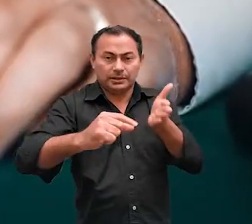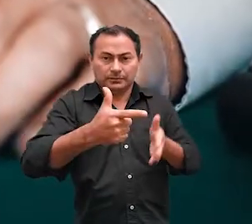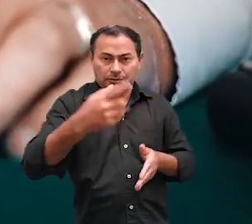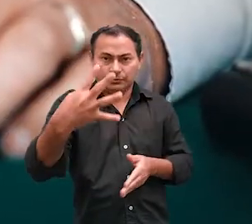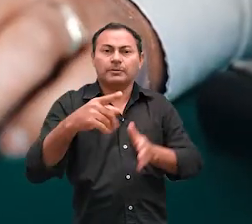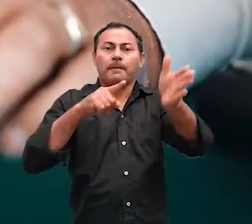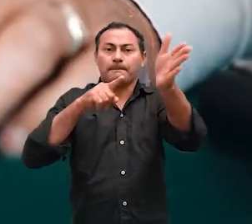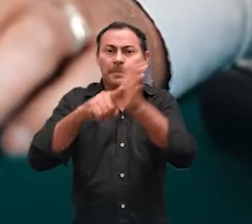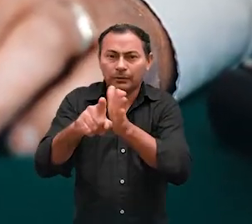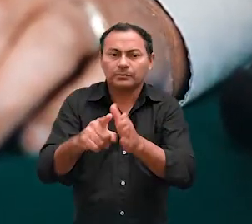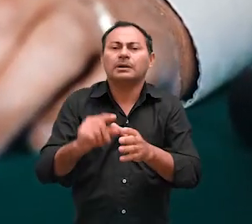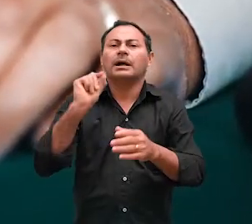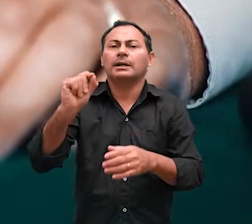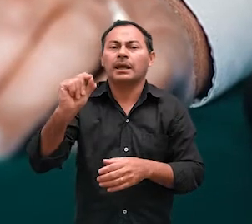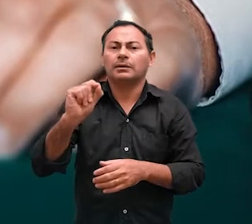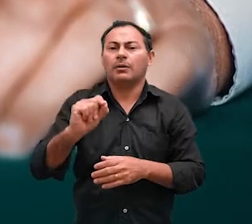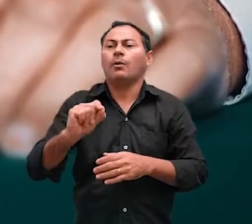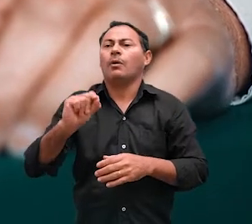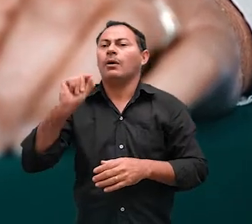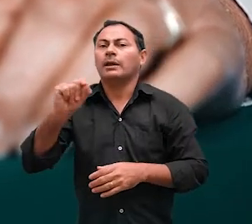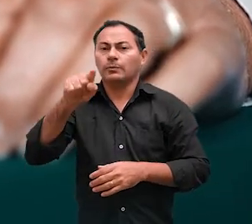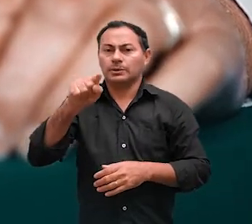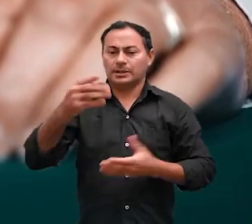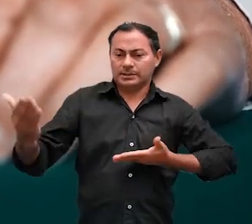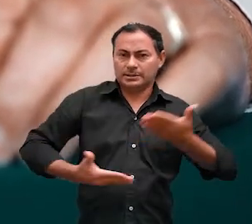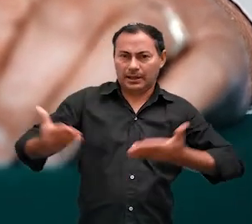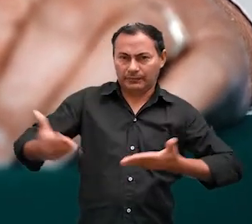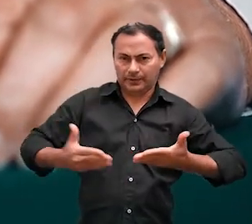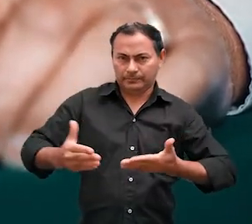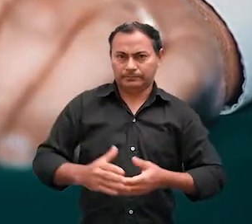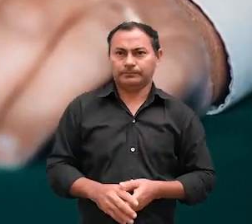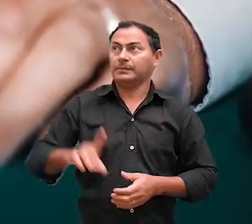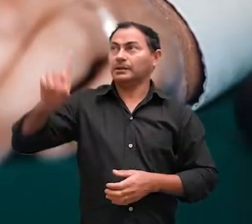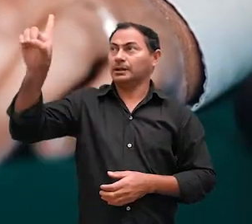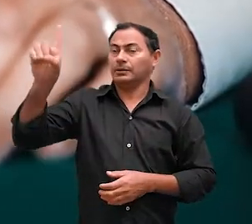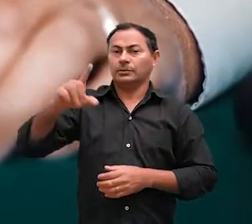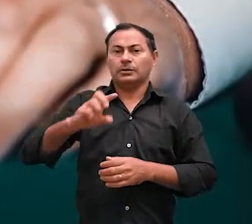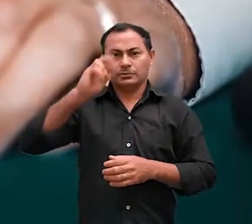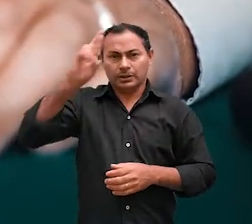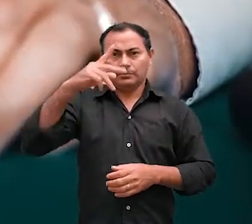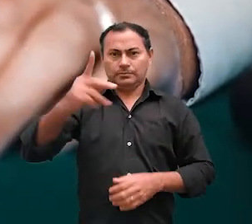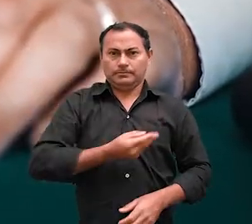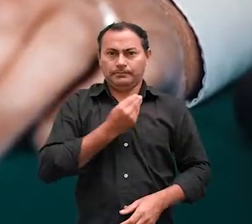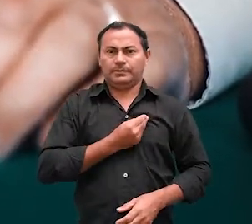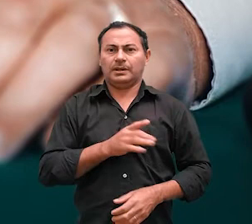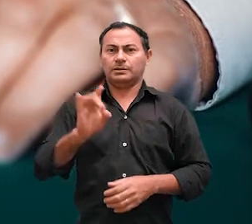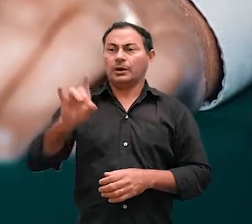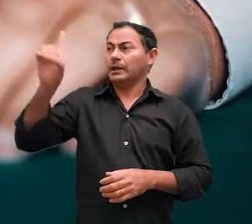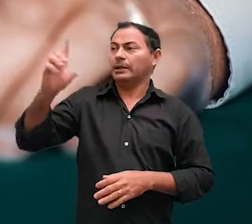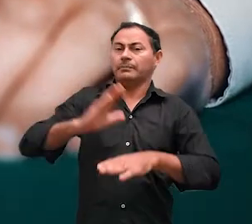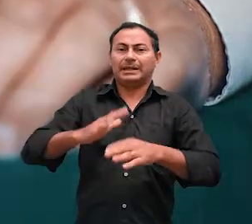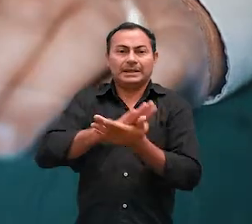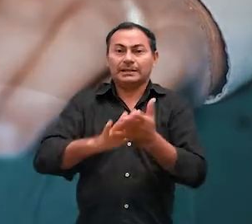Versículo 24 nos leva a perguntar a quem o aqui você serve Deus deve ser o senhor da sua vida